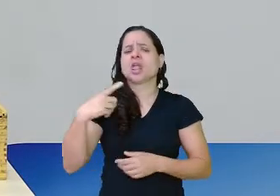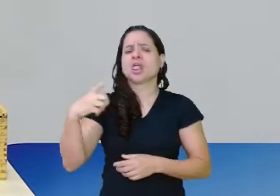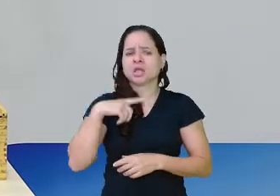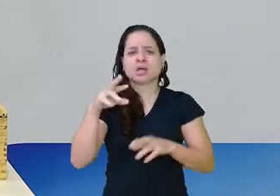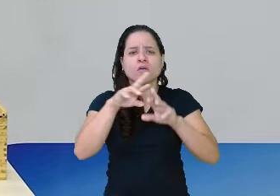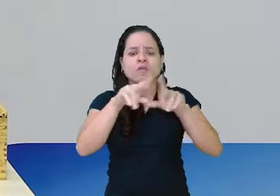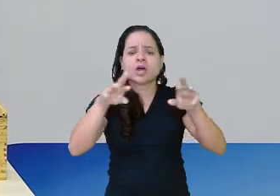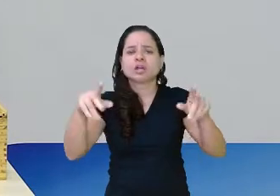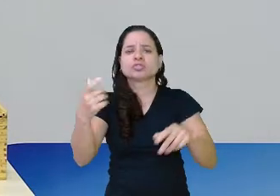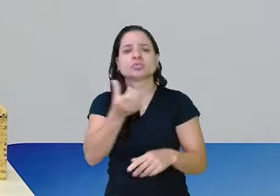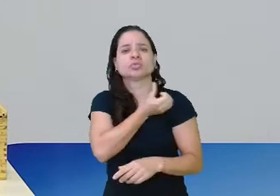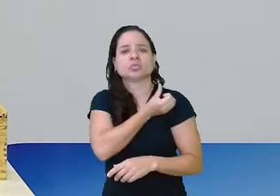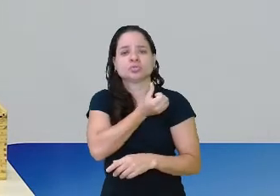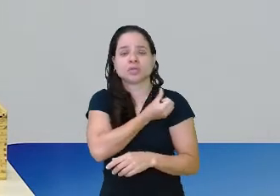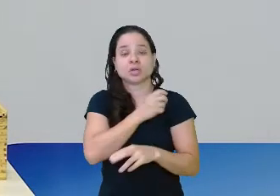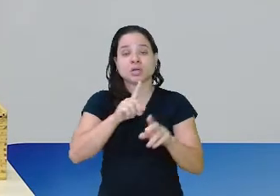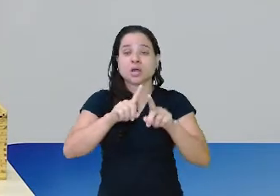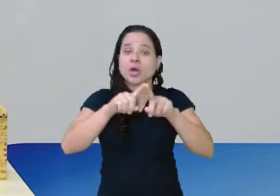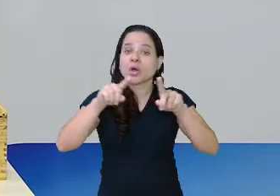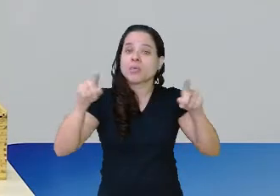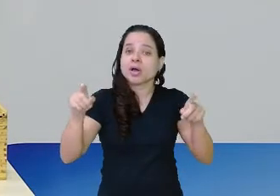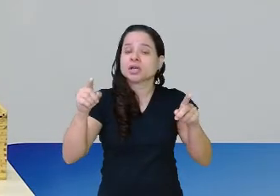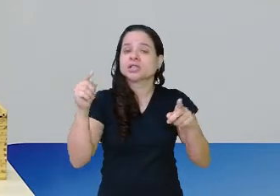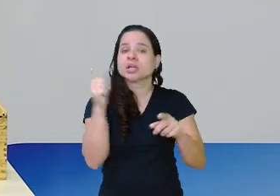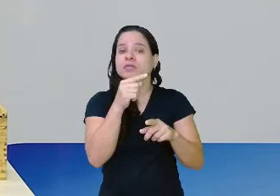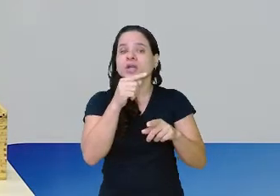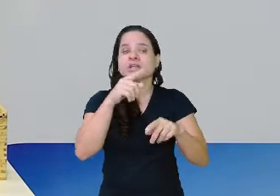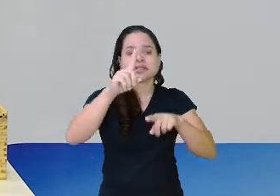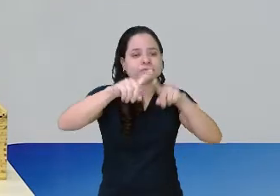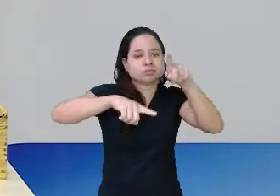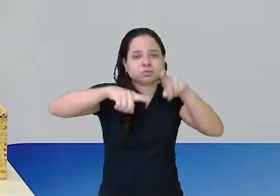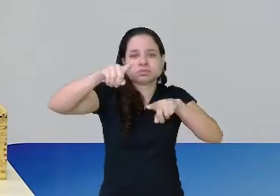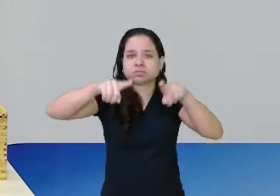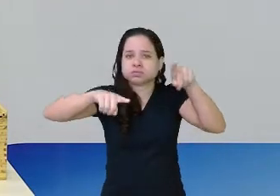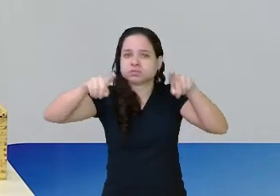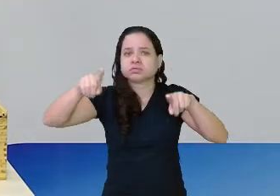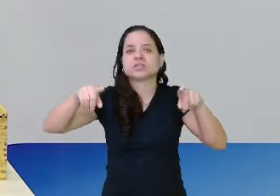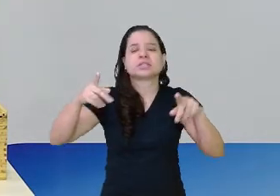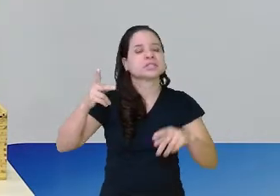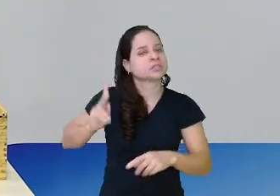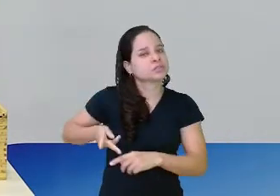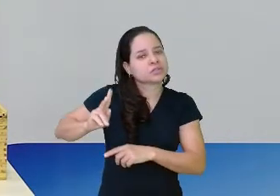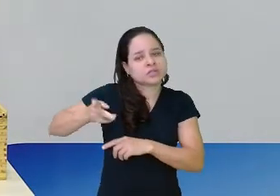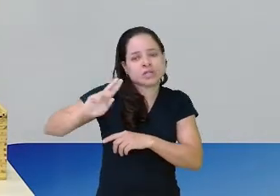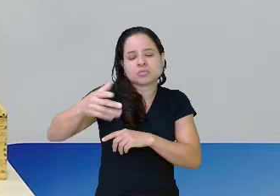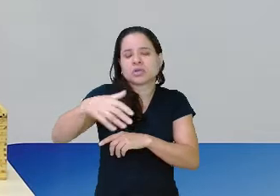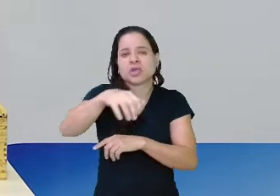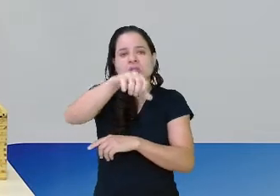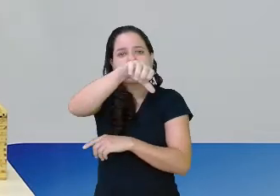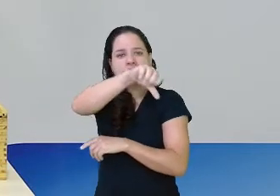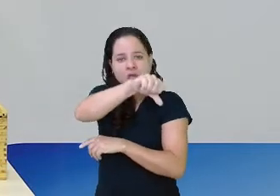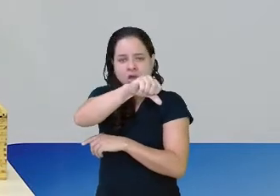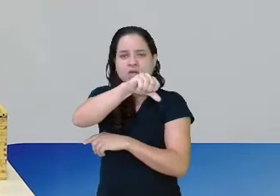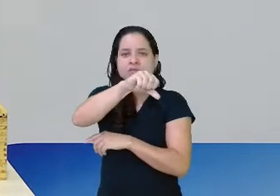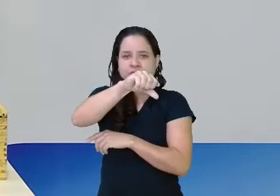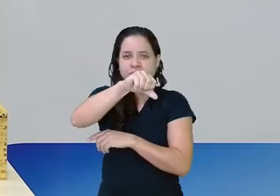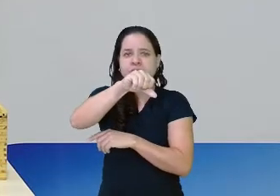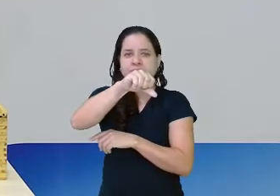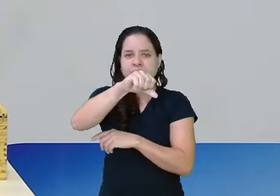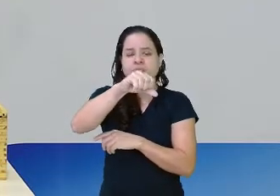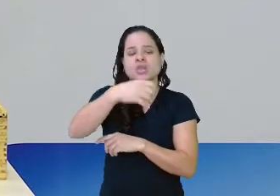vários números, mas eles sempre vão variar entre esses 9 algarismos, esses